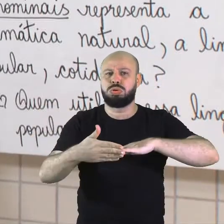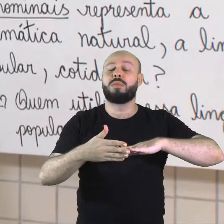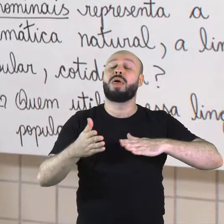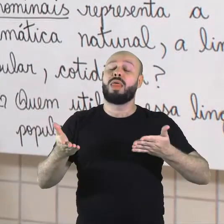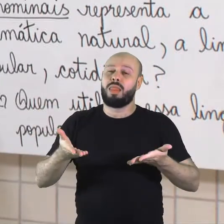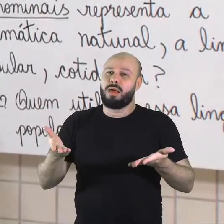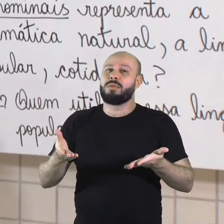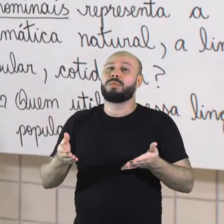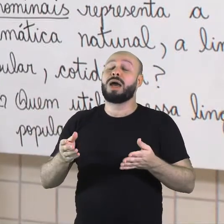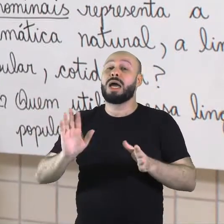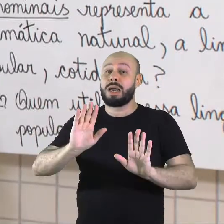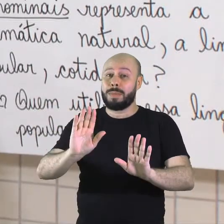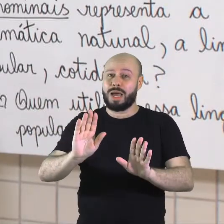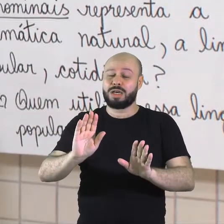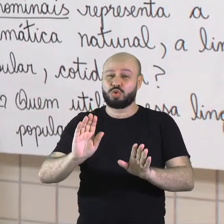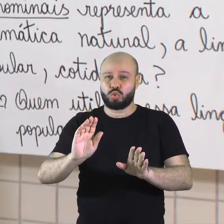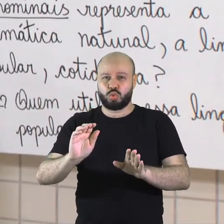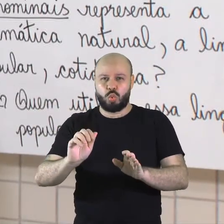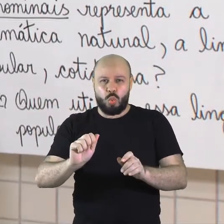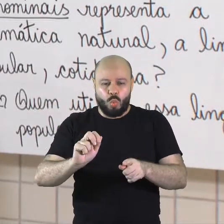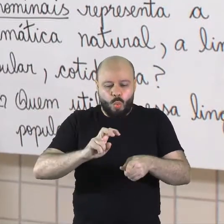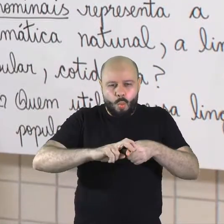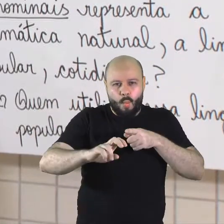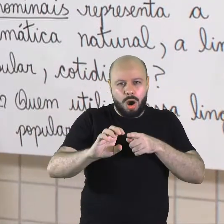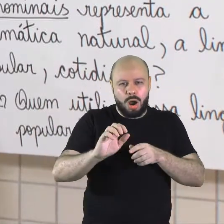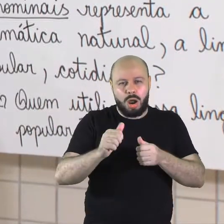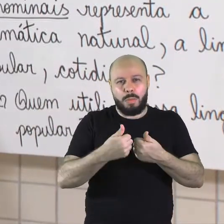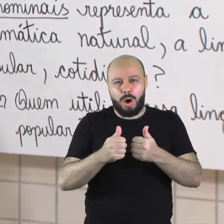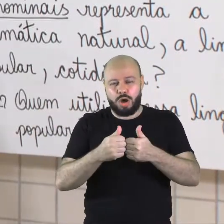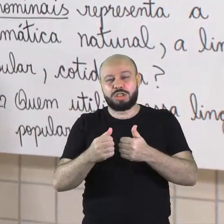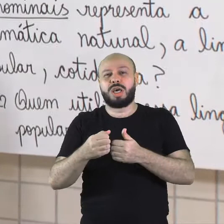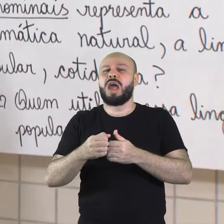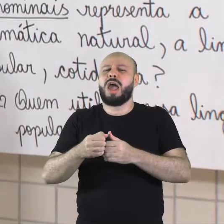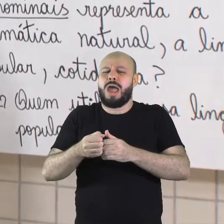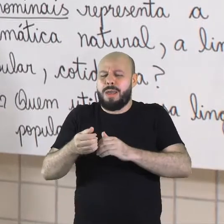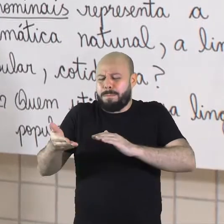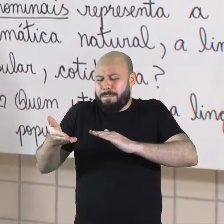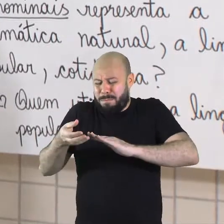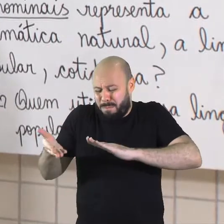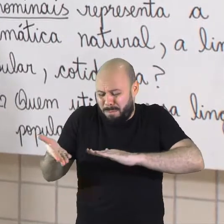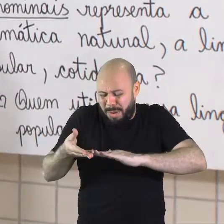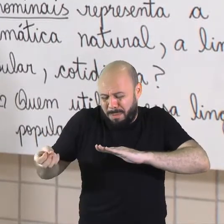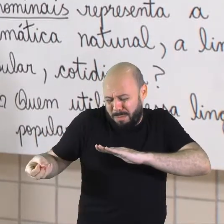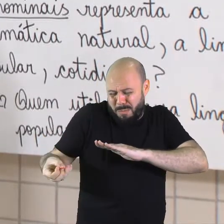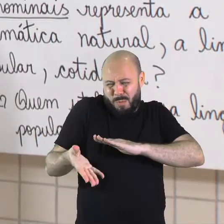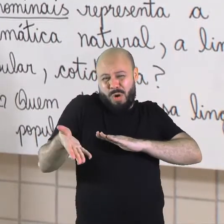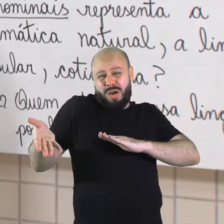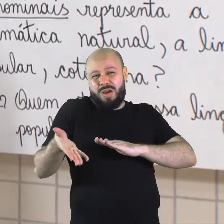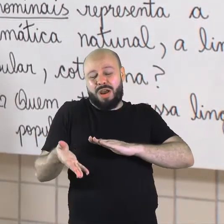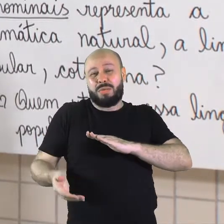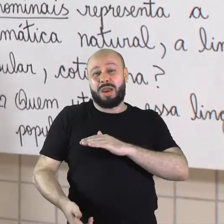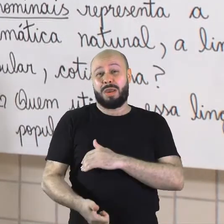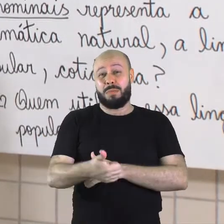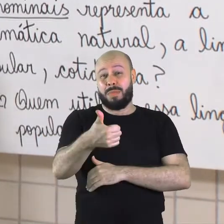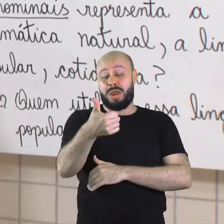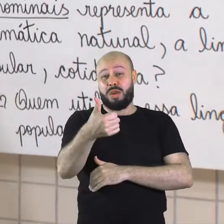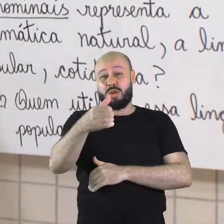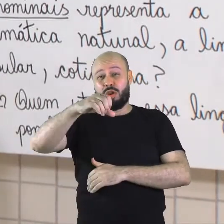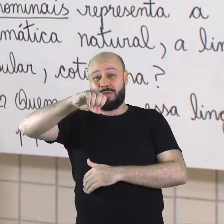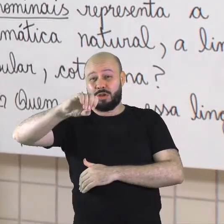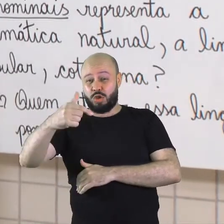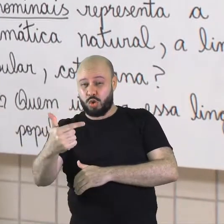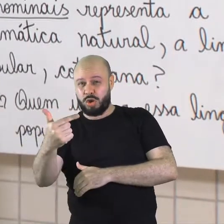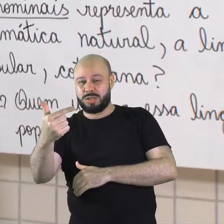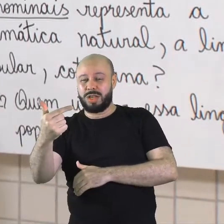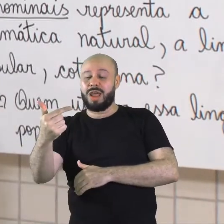ele é mais contemporâneo, considerado mais a literatura contemporânea, né, porque ele nasceu aí em 1902, em Itabira,